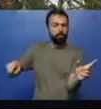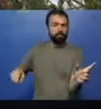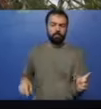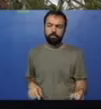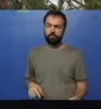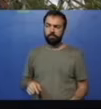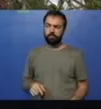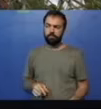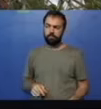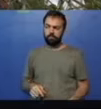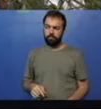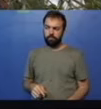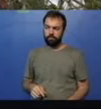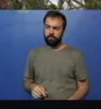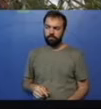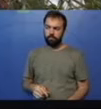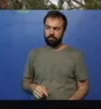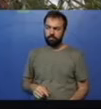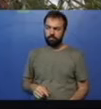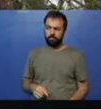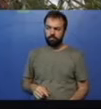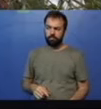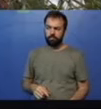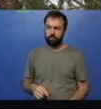palavras, sem intervalo nenhum.